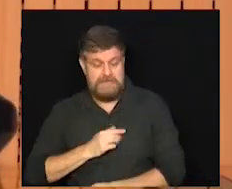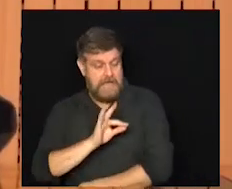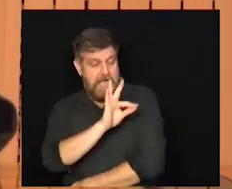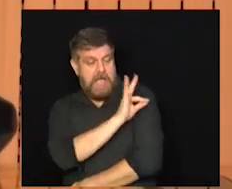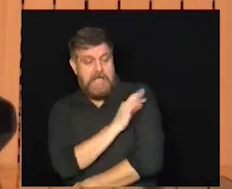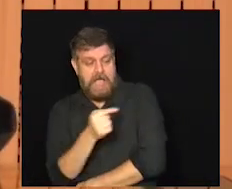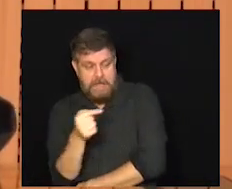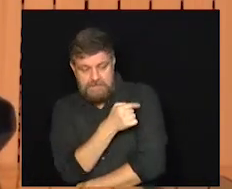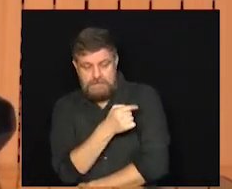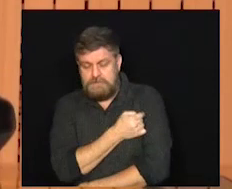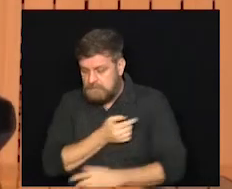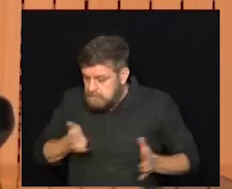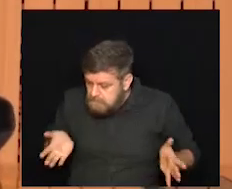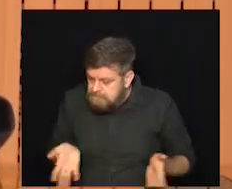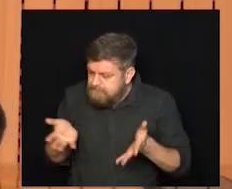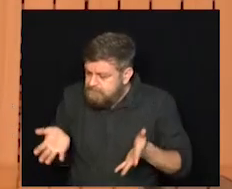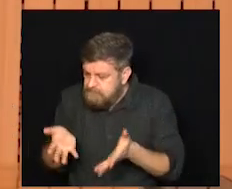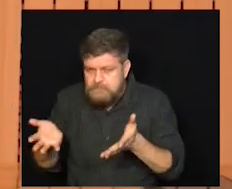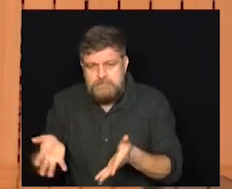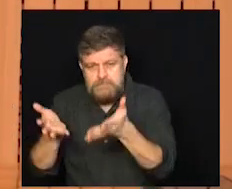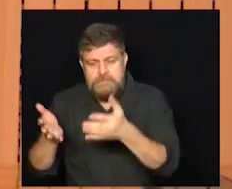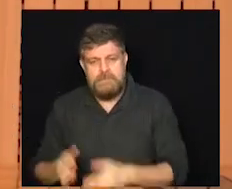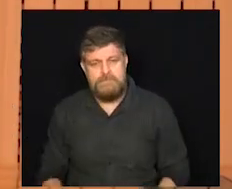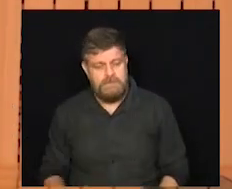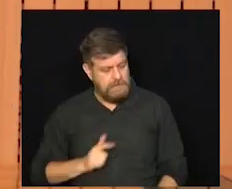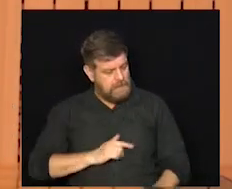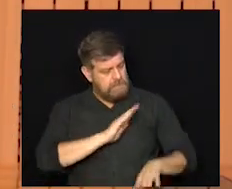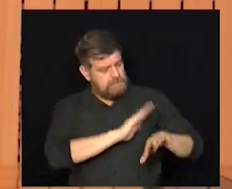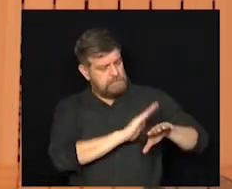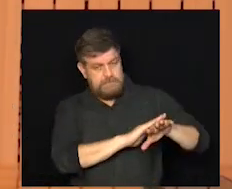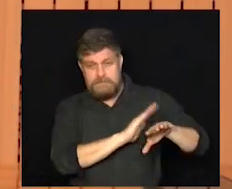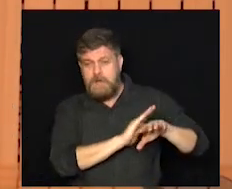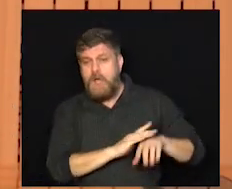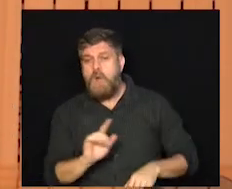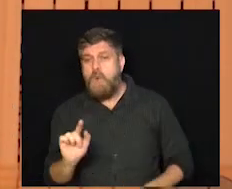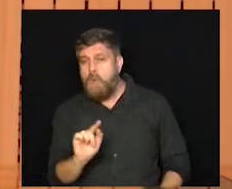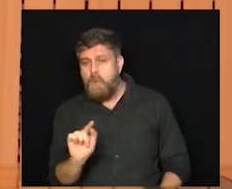seja um indutor, né, possibilitando que